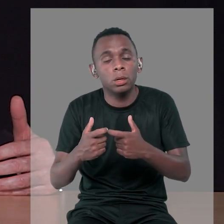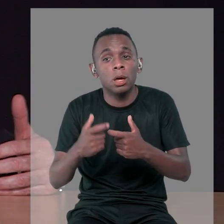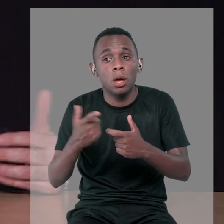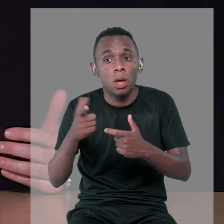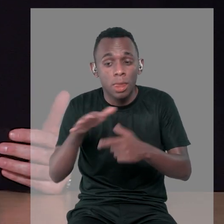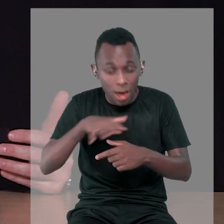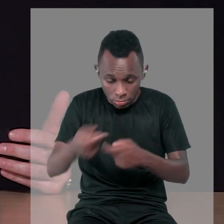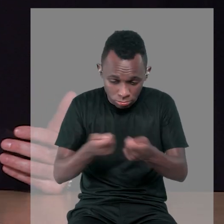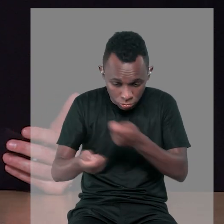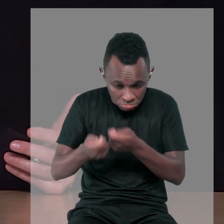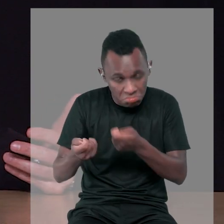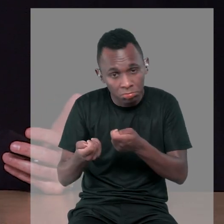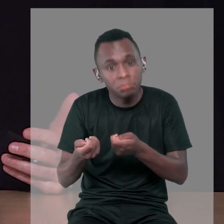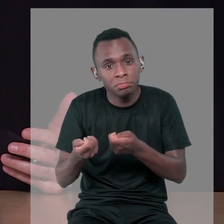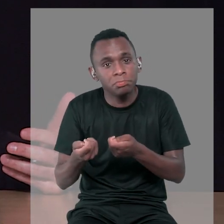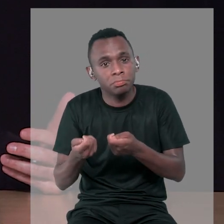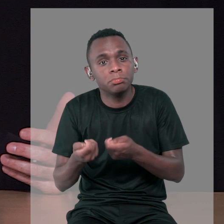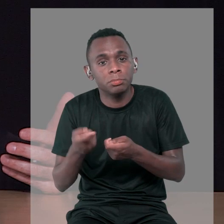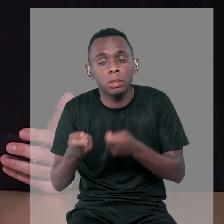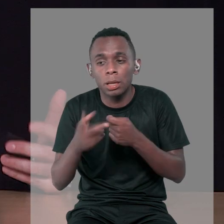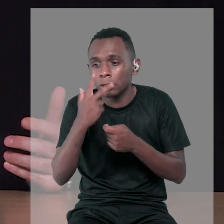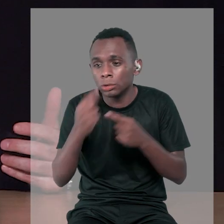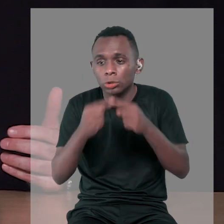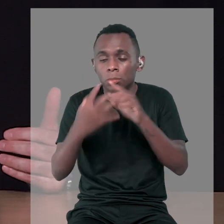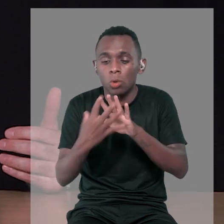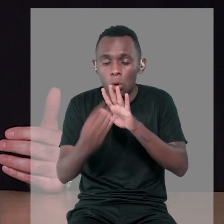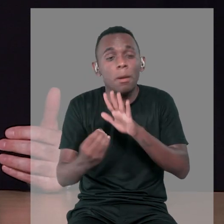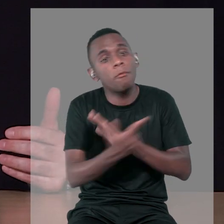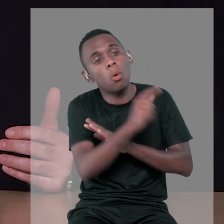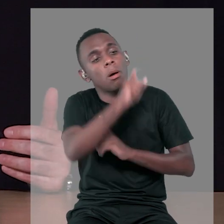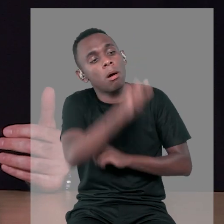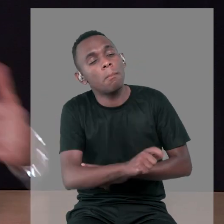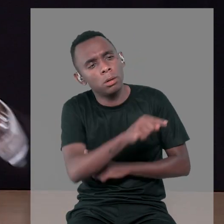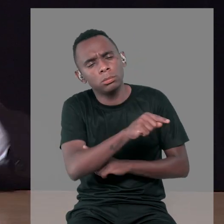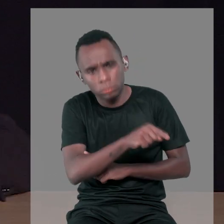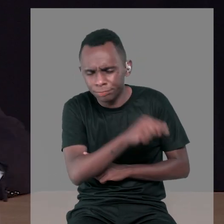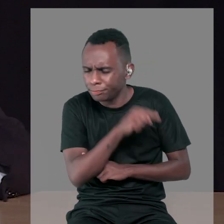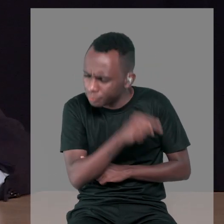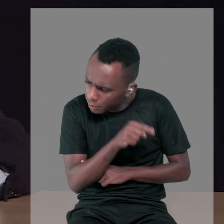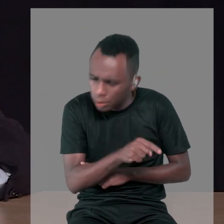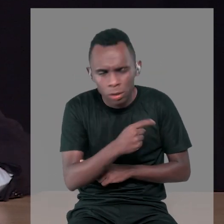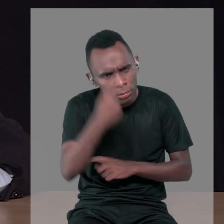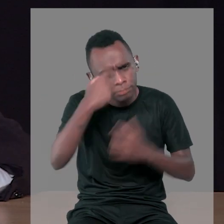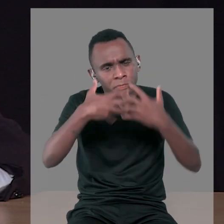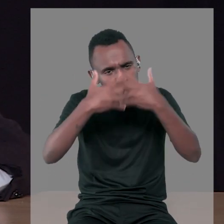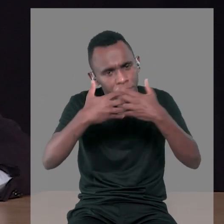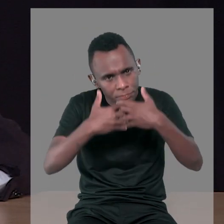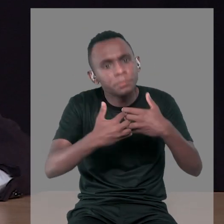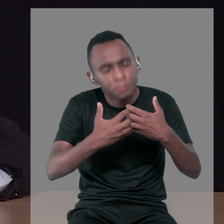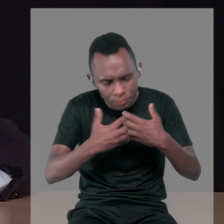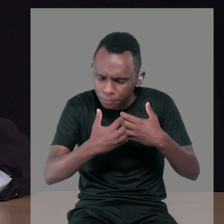né? Ele copiava o Kojève, o Alexandre Kojève, que esse sim um grande pensador, né, um grande estudioso do idealismo